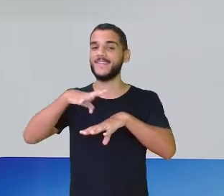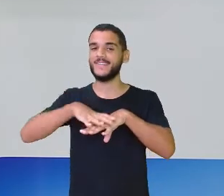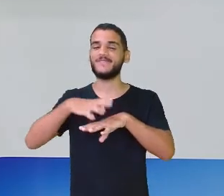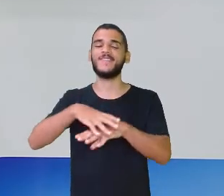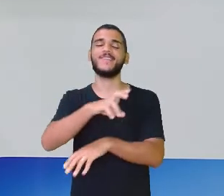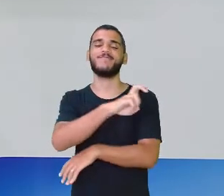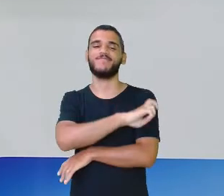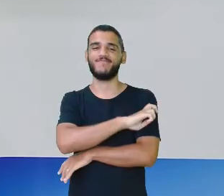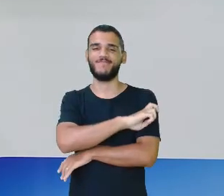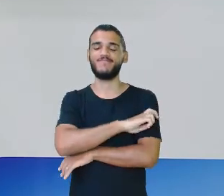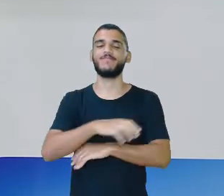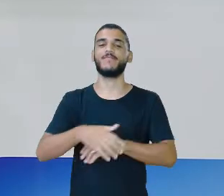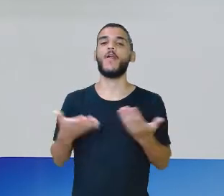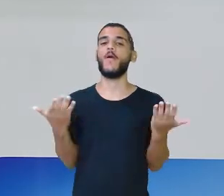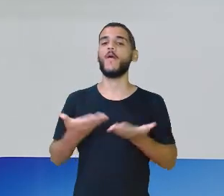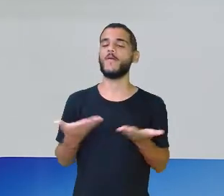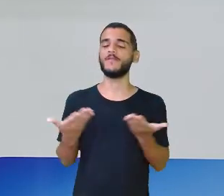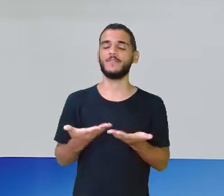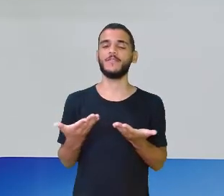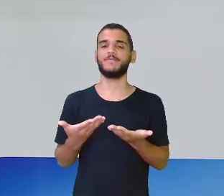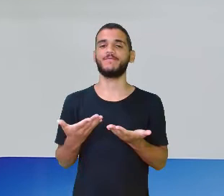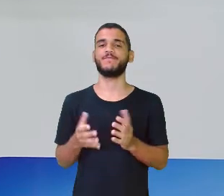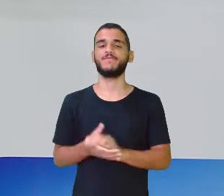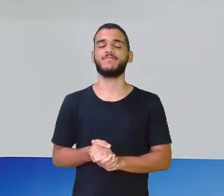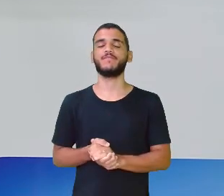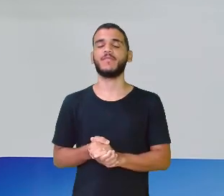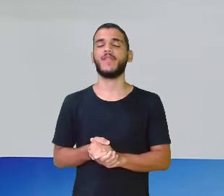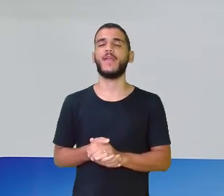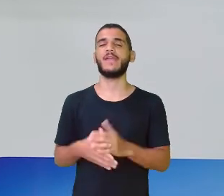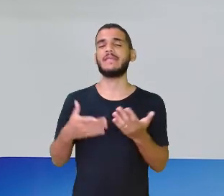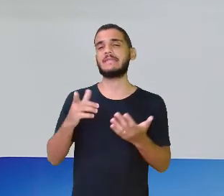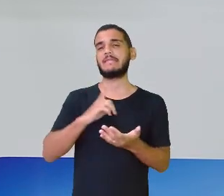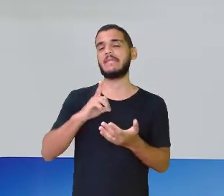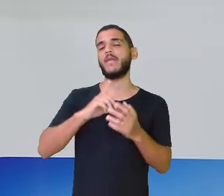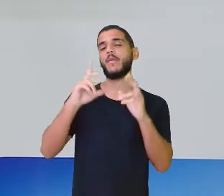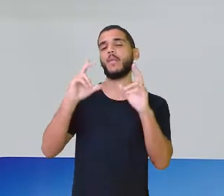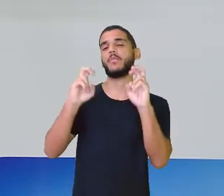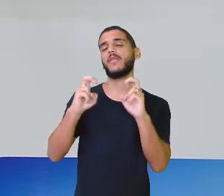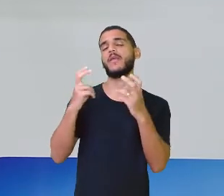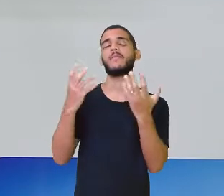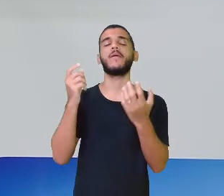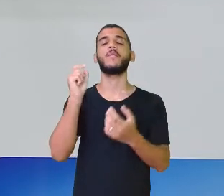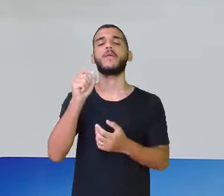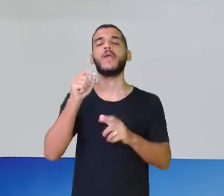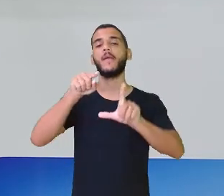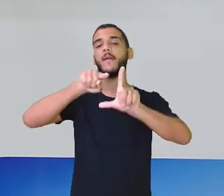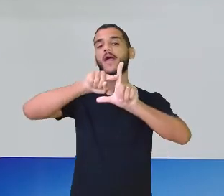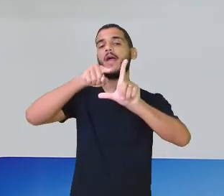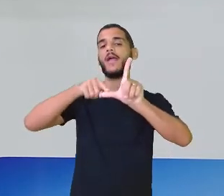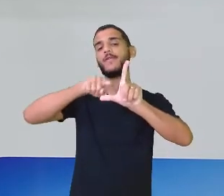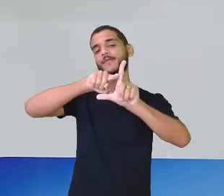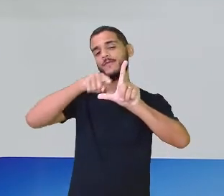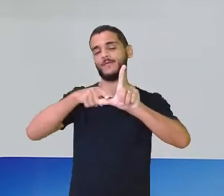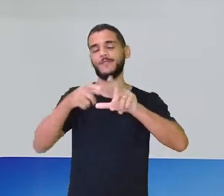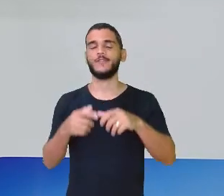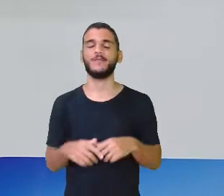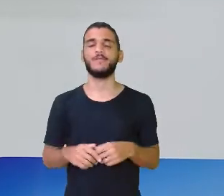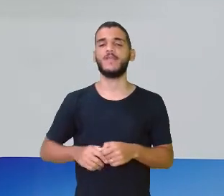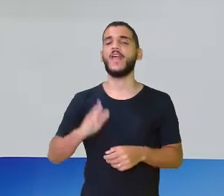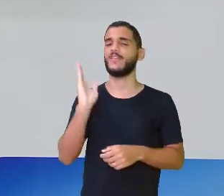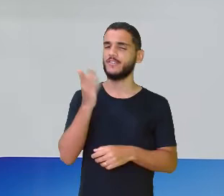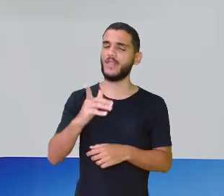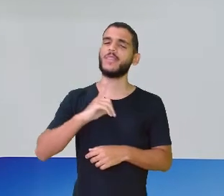quintos anos. Hoje, nós vamos conversar um pouco sobre ângulos. A gente já